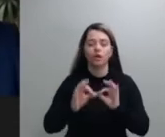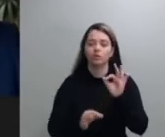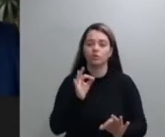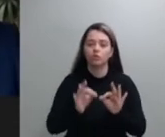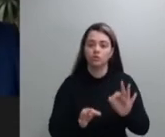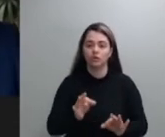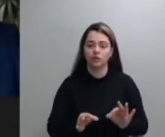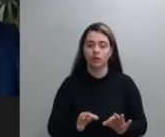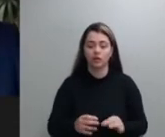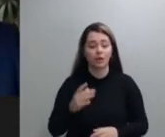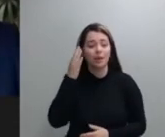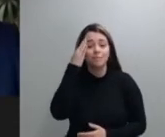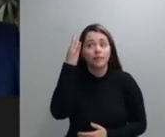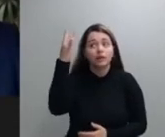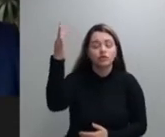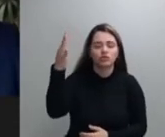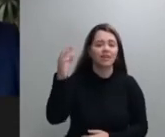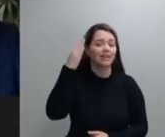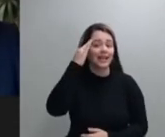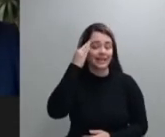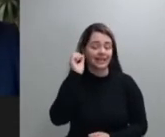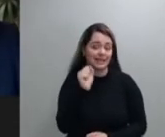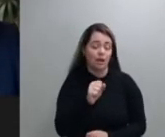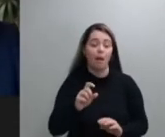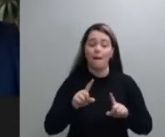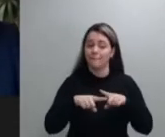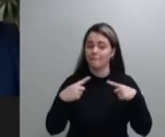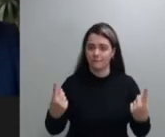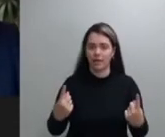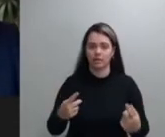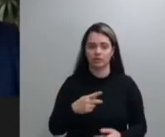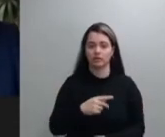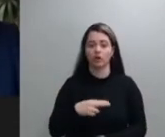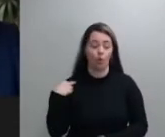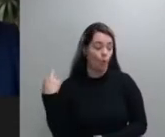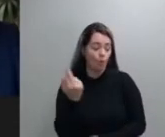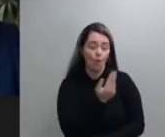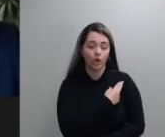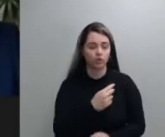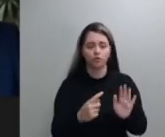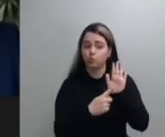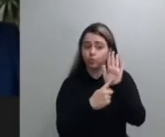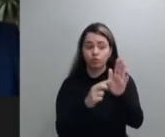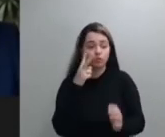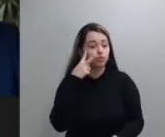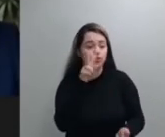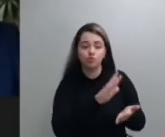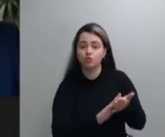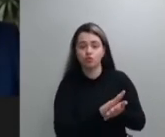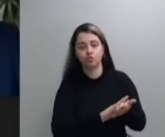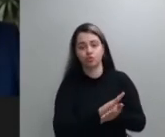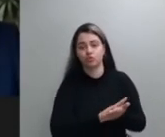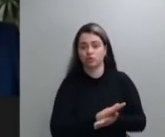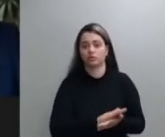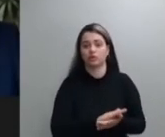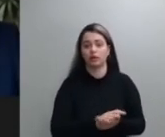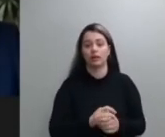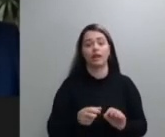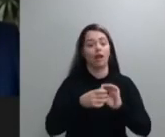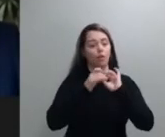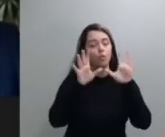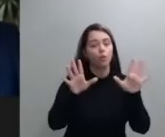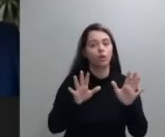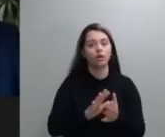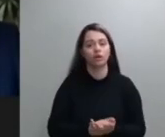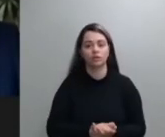ministro Benedito entenda assim mas o colegiado não apreciou não apreciou nem a questão da competência eu me